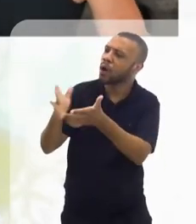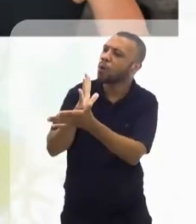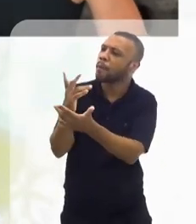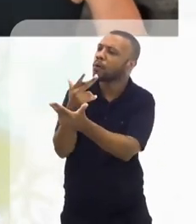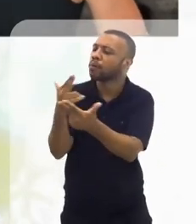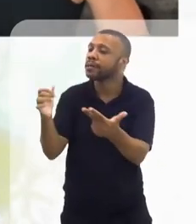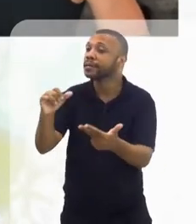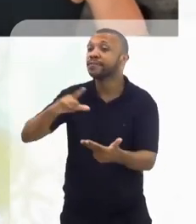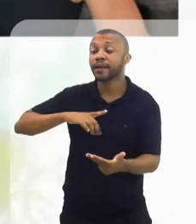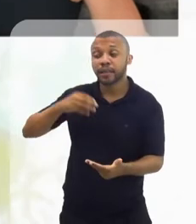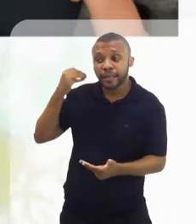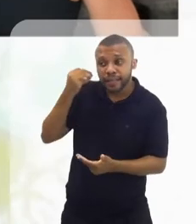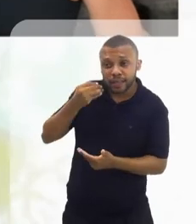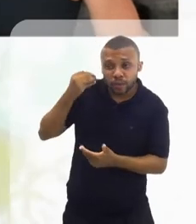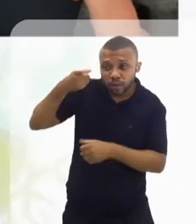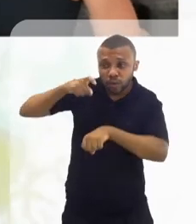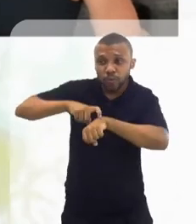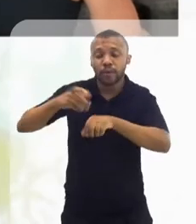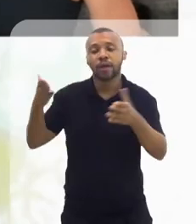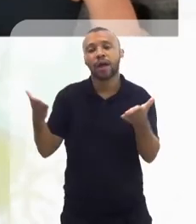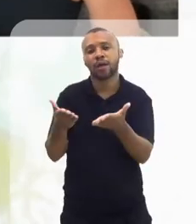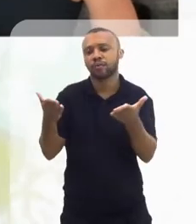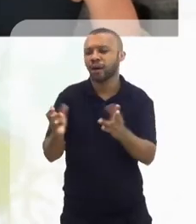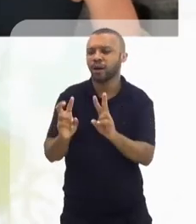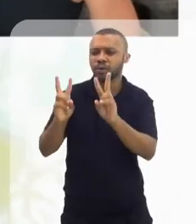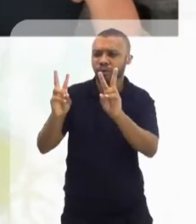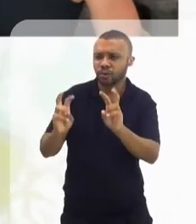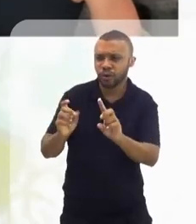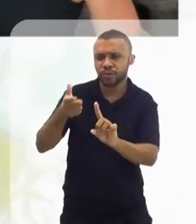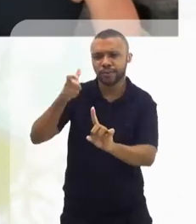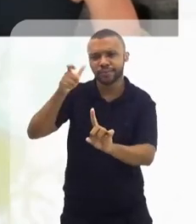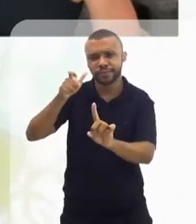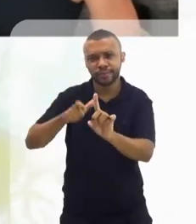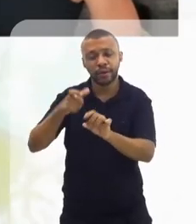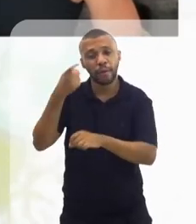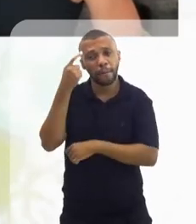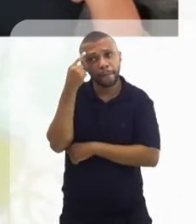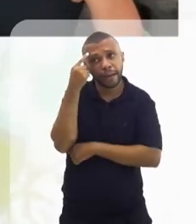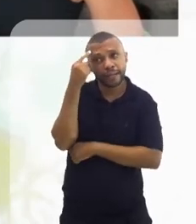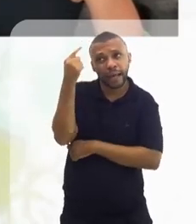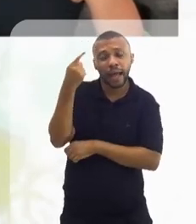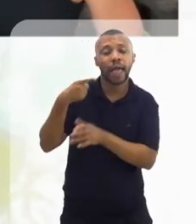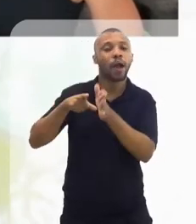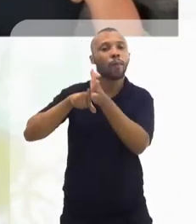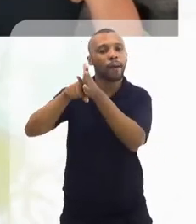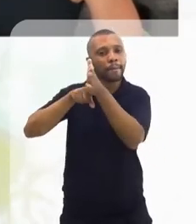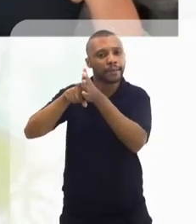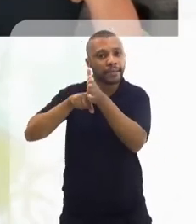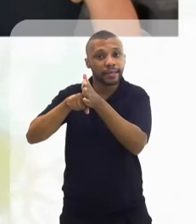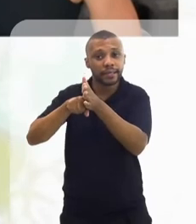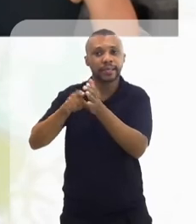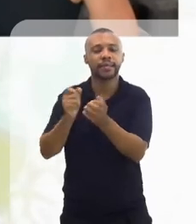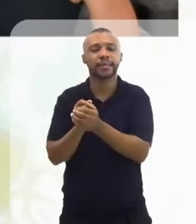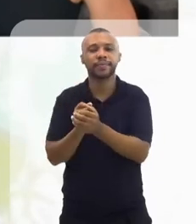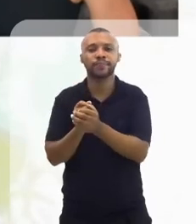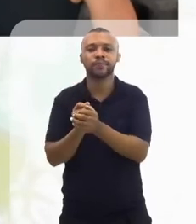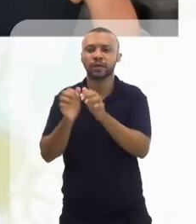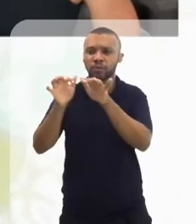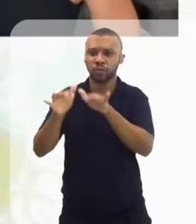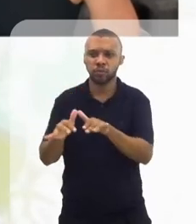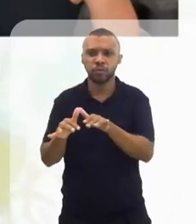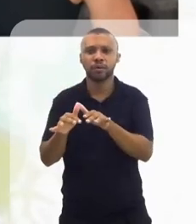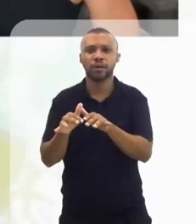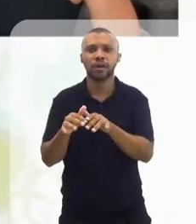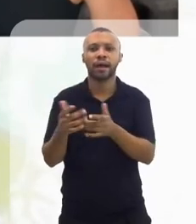coisa, Cíntia, se você vivesse essa situação hoje, da questão de você vir com uma ideia, com uma pesquisa, outra